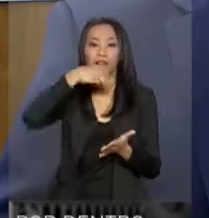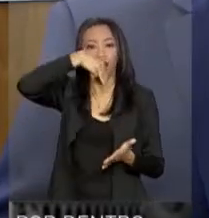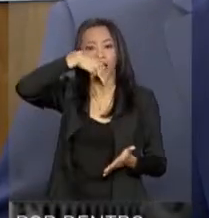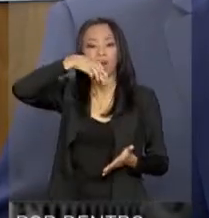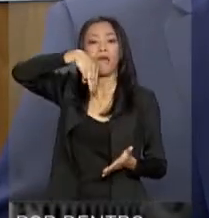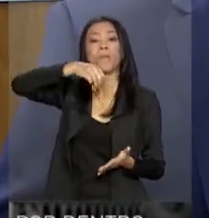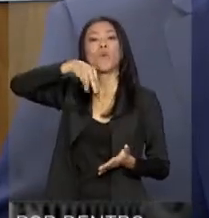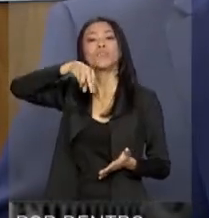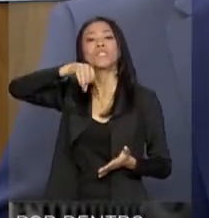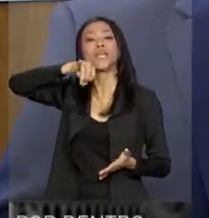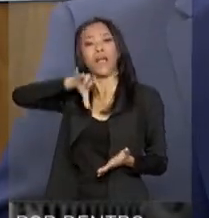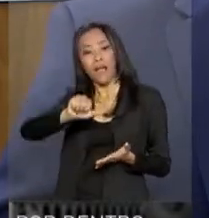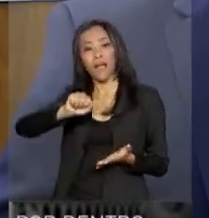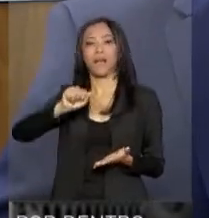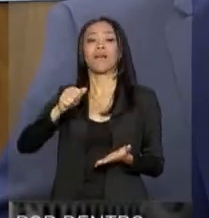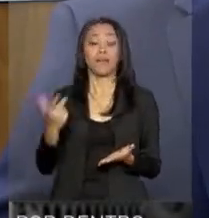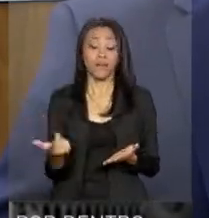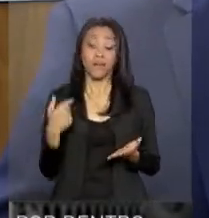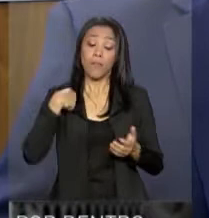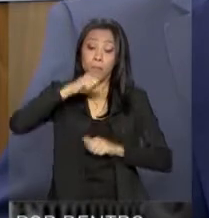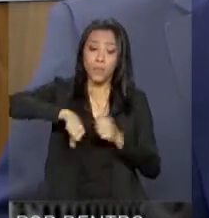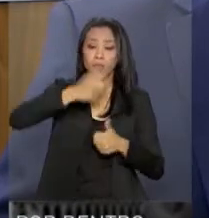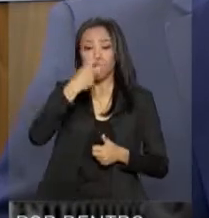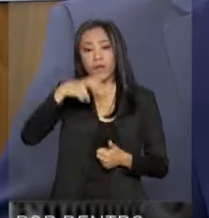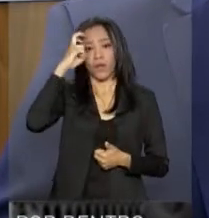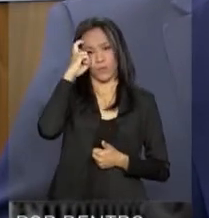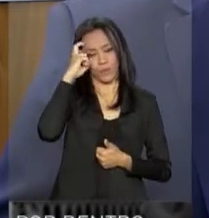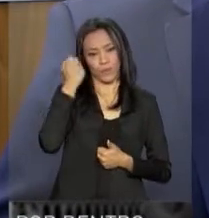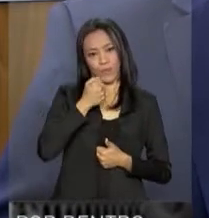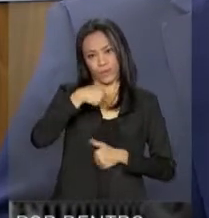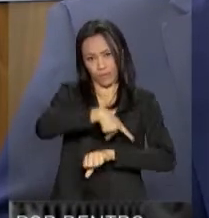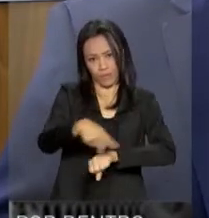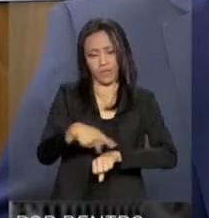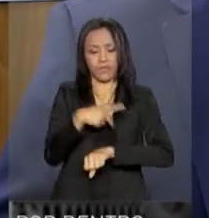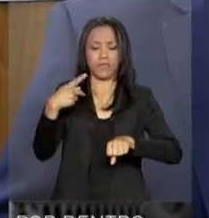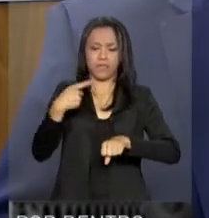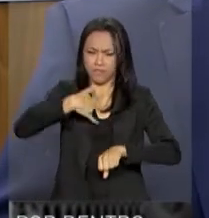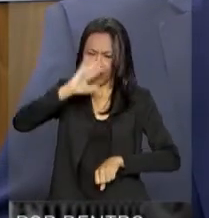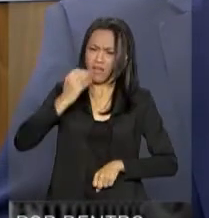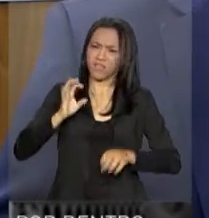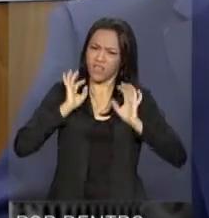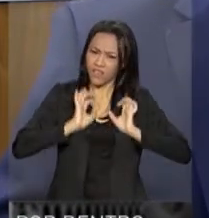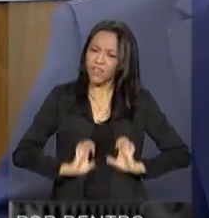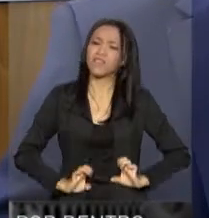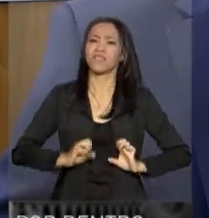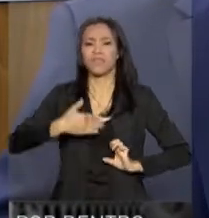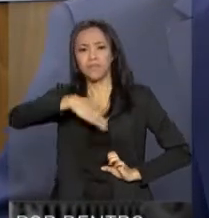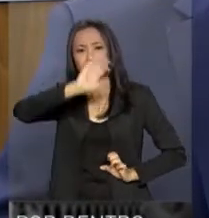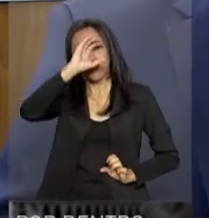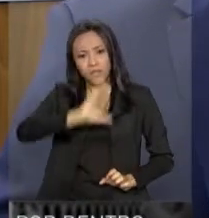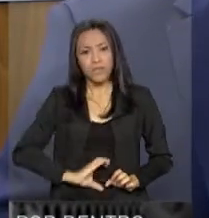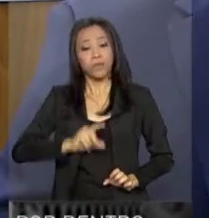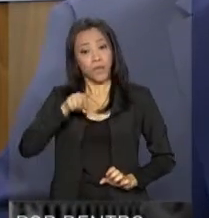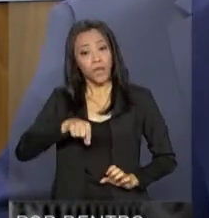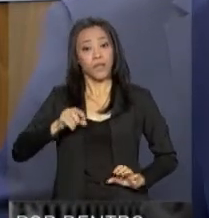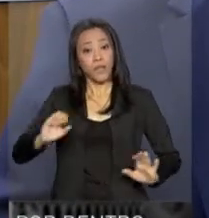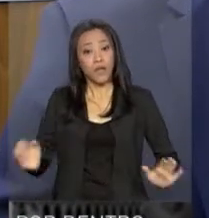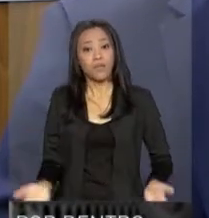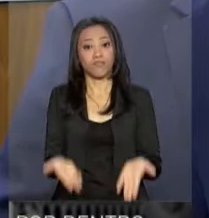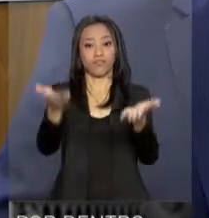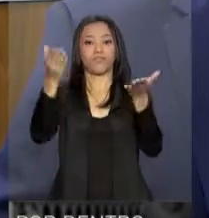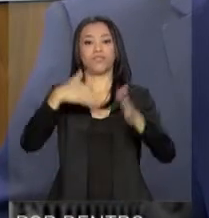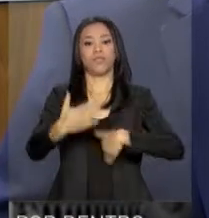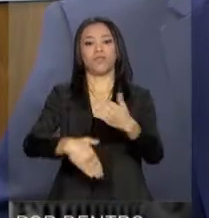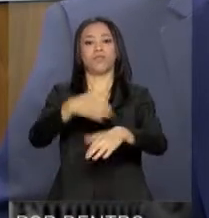mudar a cultura do país e criando um país mais ético mas não que isso contribui para o crescimento do nosso país e